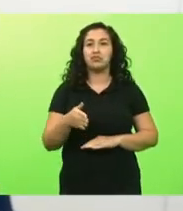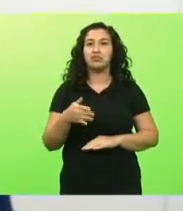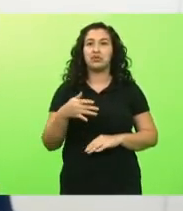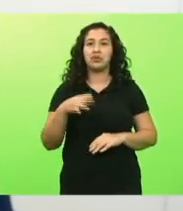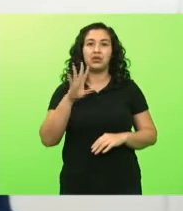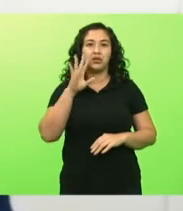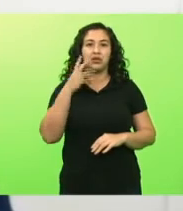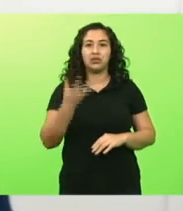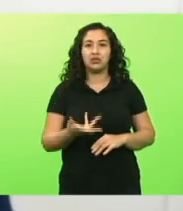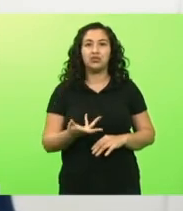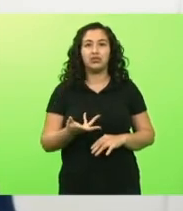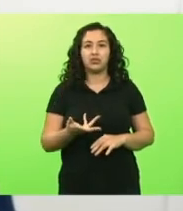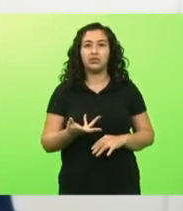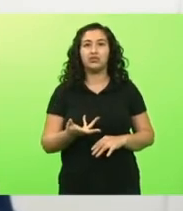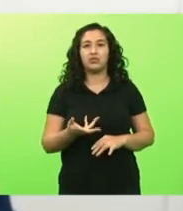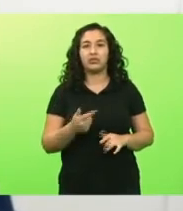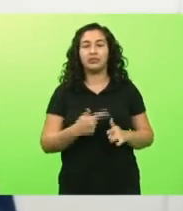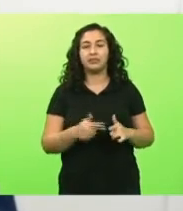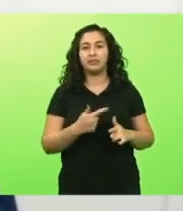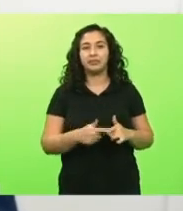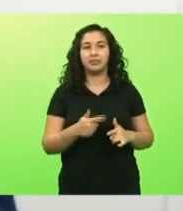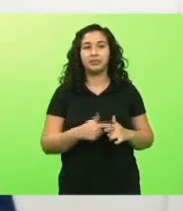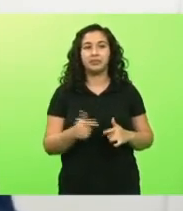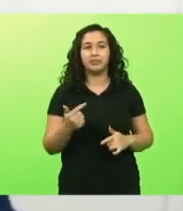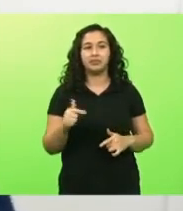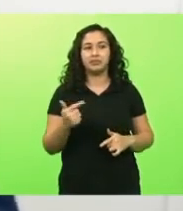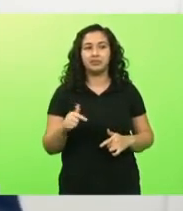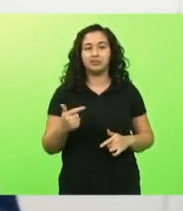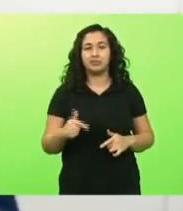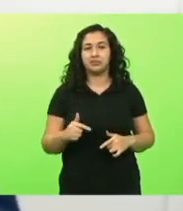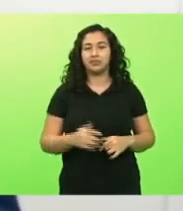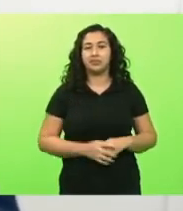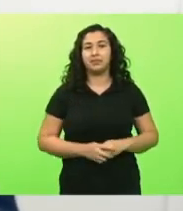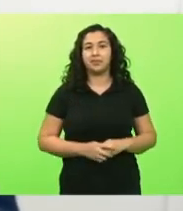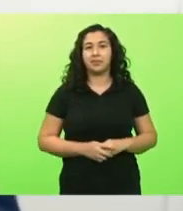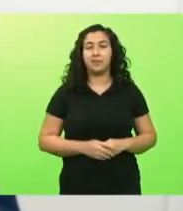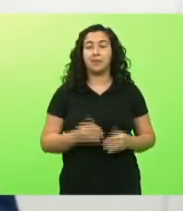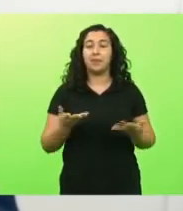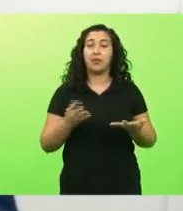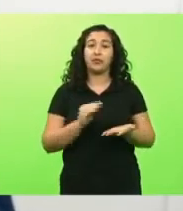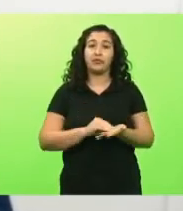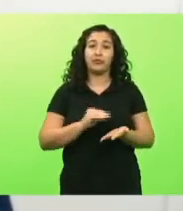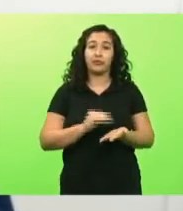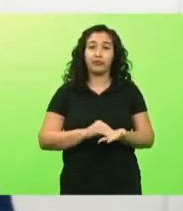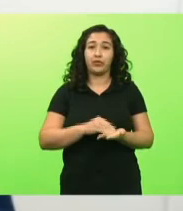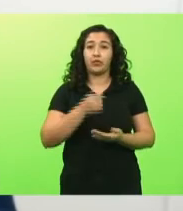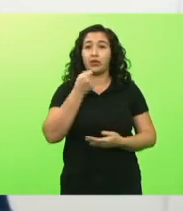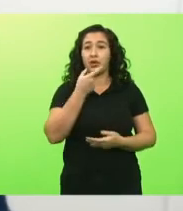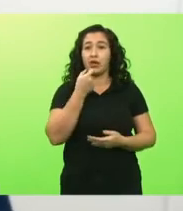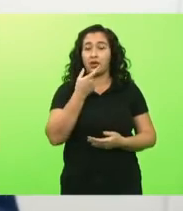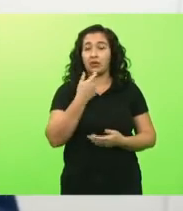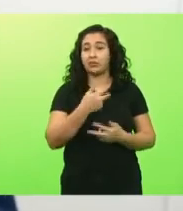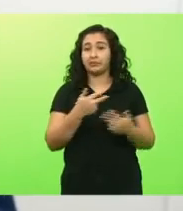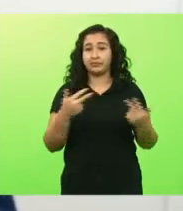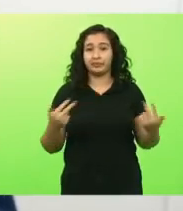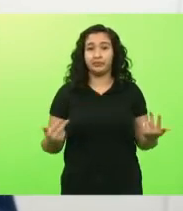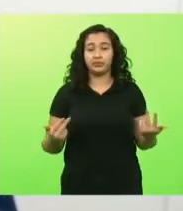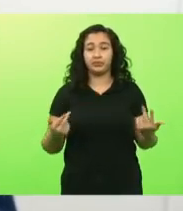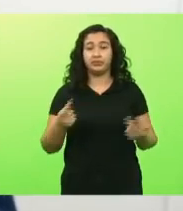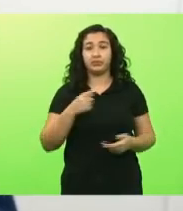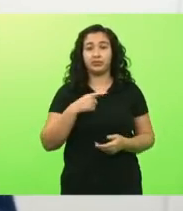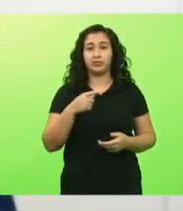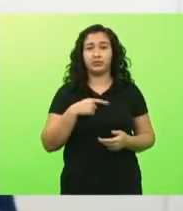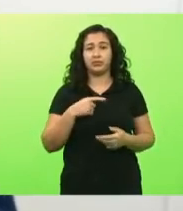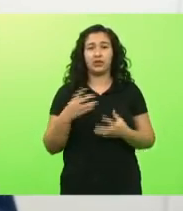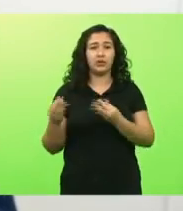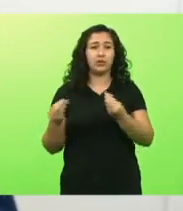para resolver esse problema. Hoje, faltam remédios, nós temos aí vários